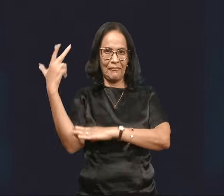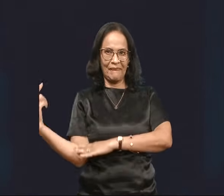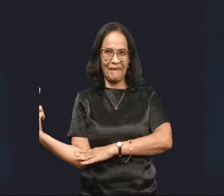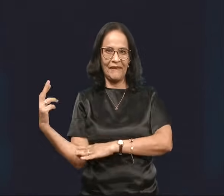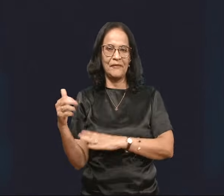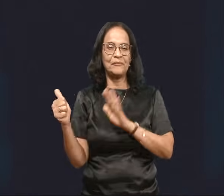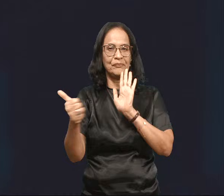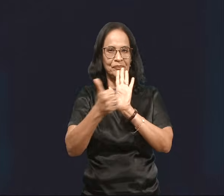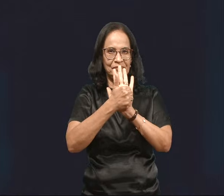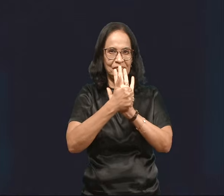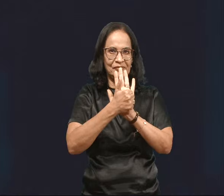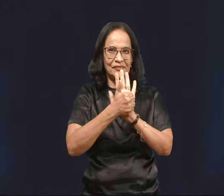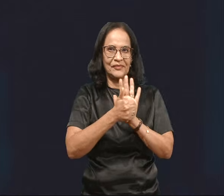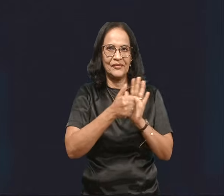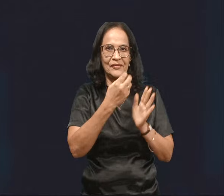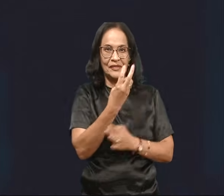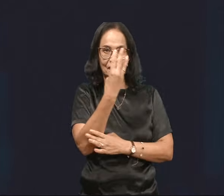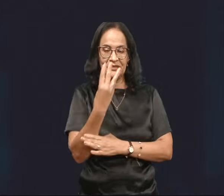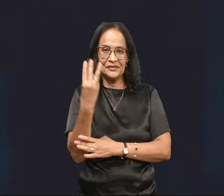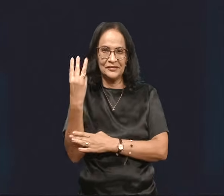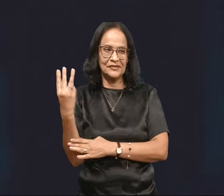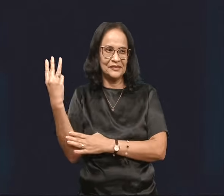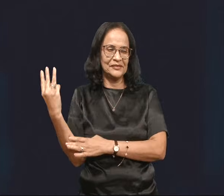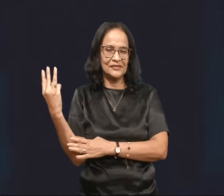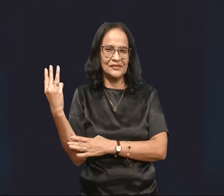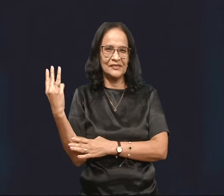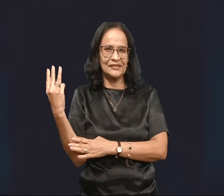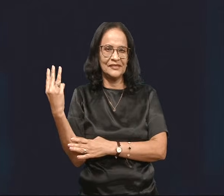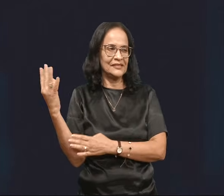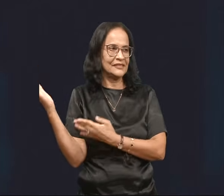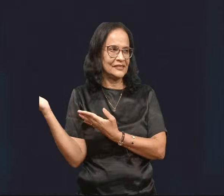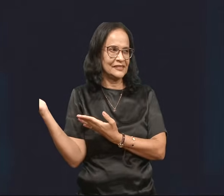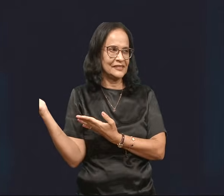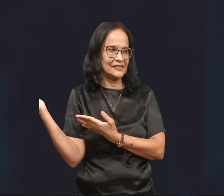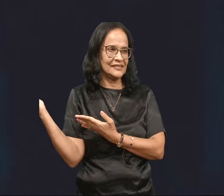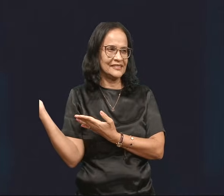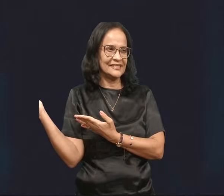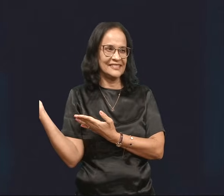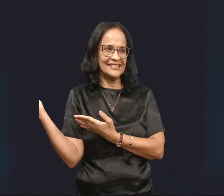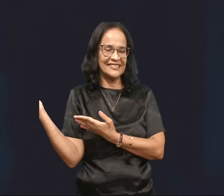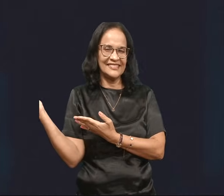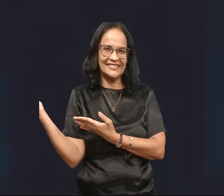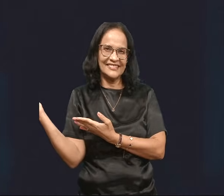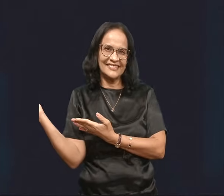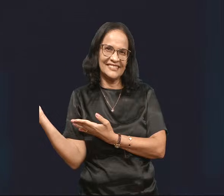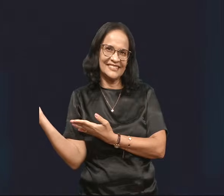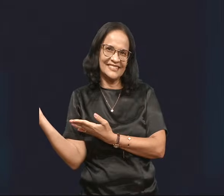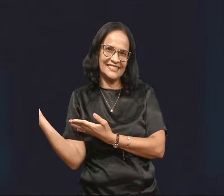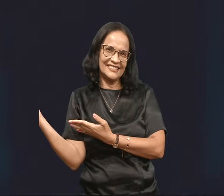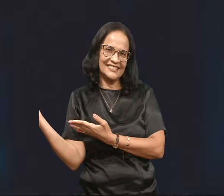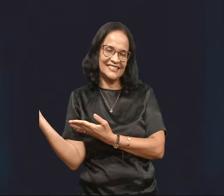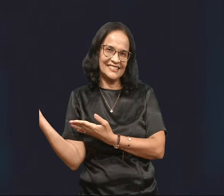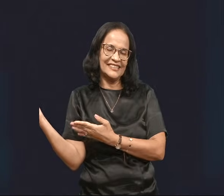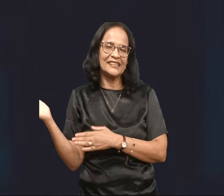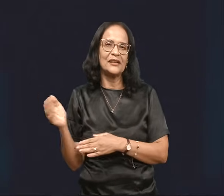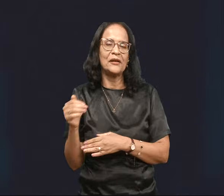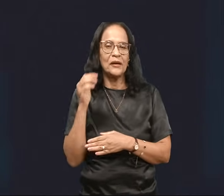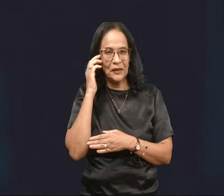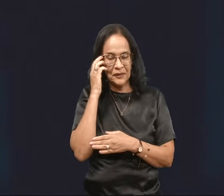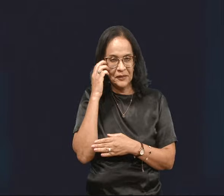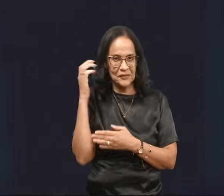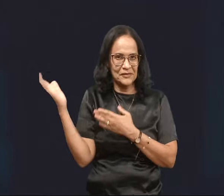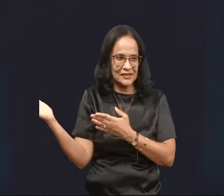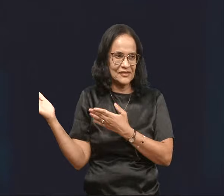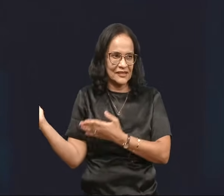garante o seu ingresso para os dias 19, 20, 22, 23 e 25, tá bom? 19,